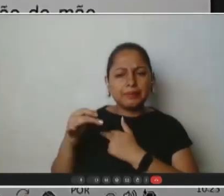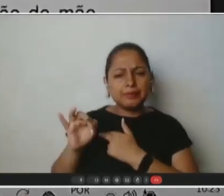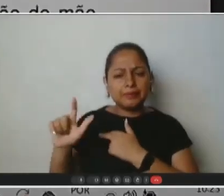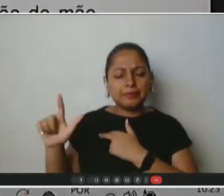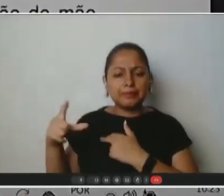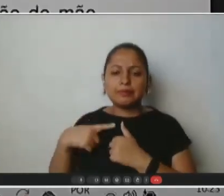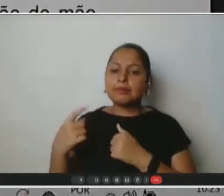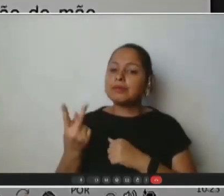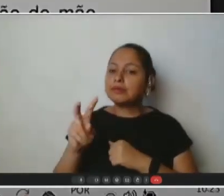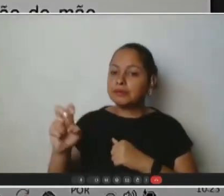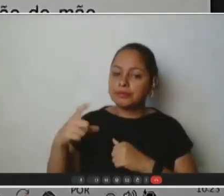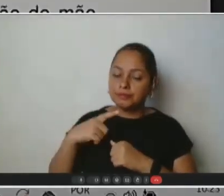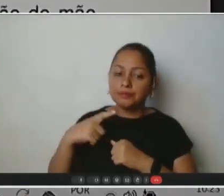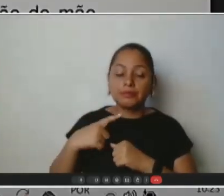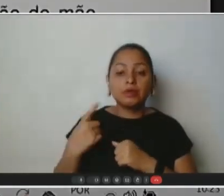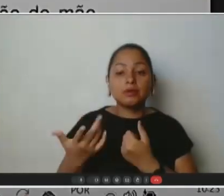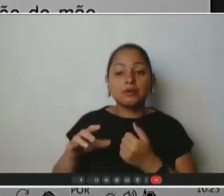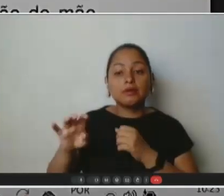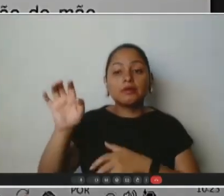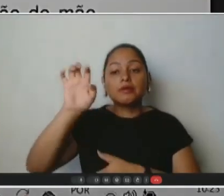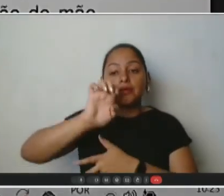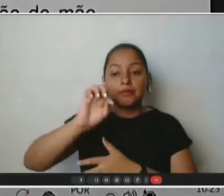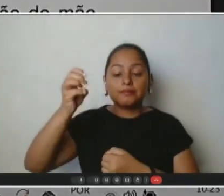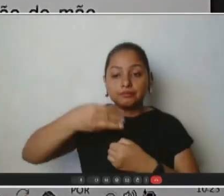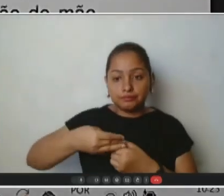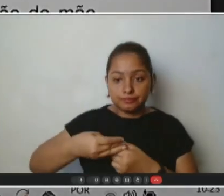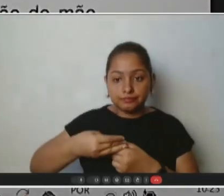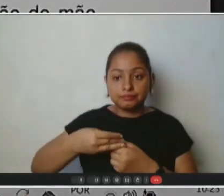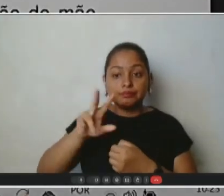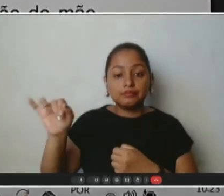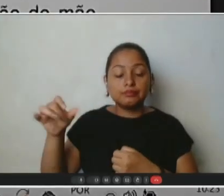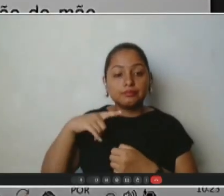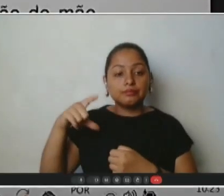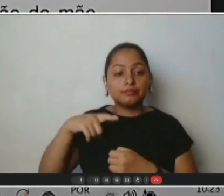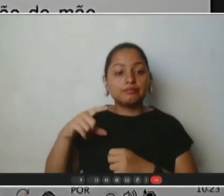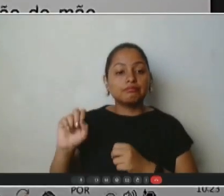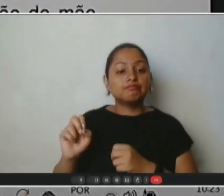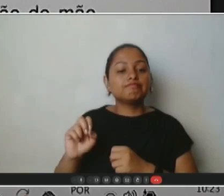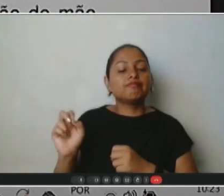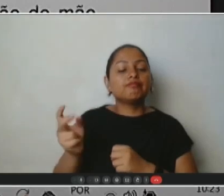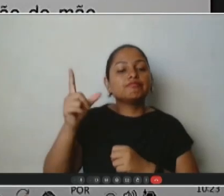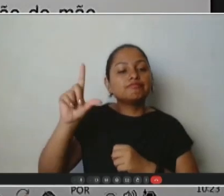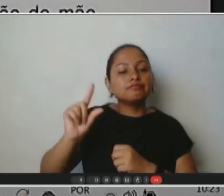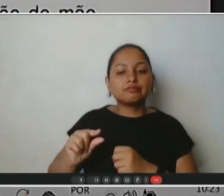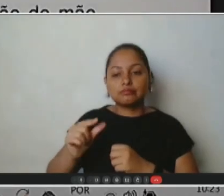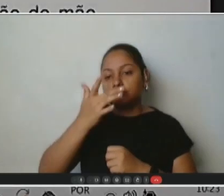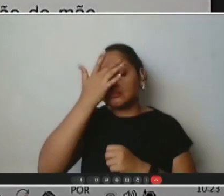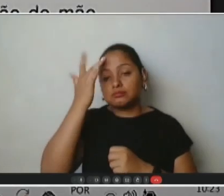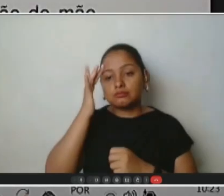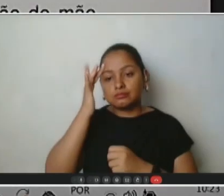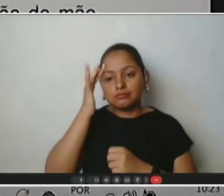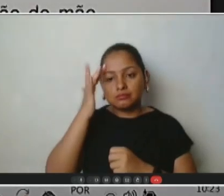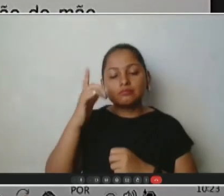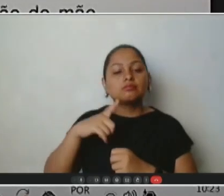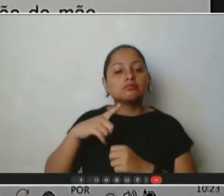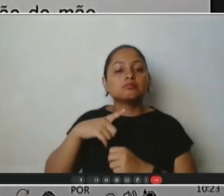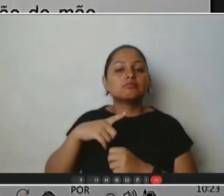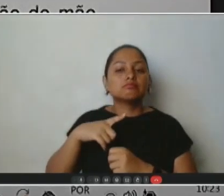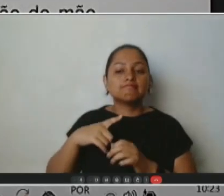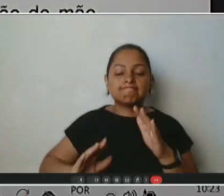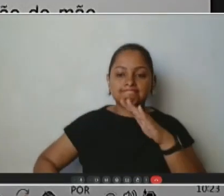O Executivo Municipal adotará as seguintes medidas para reduzir as despesas com pessoal caso elas ultrapassem o limite estabelecido